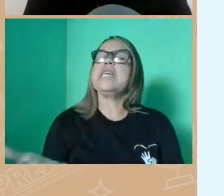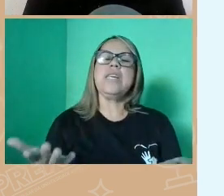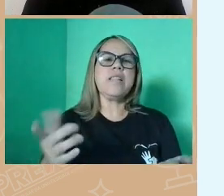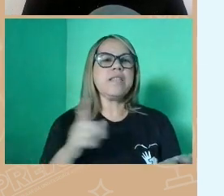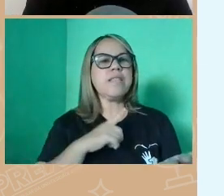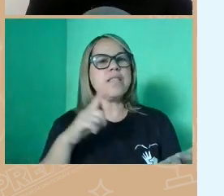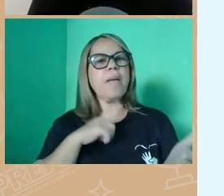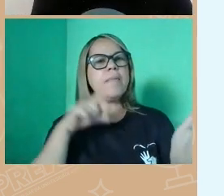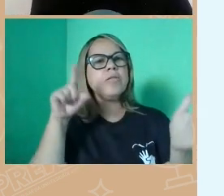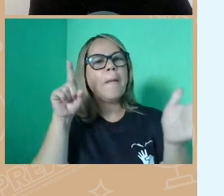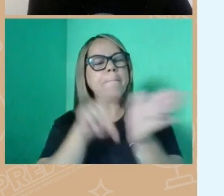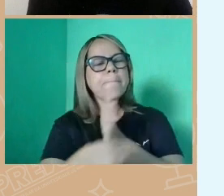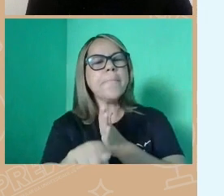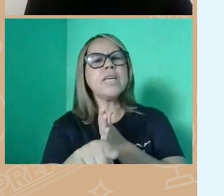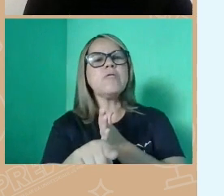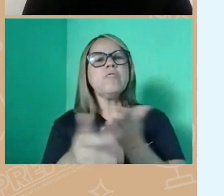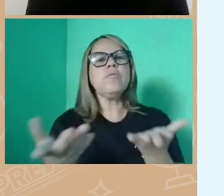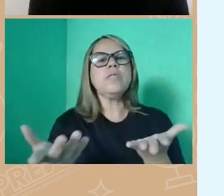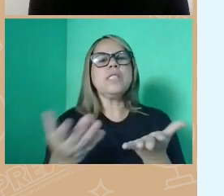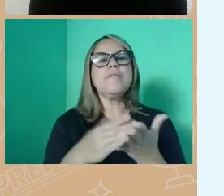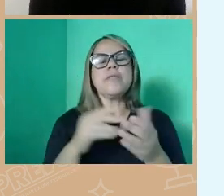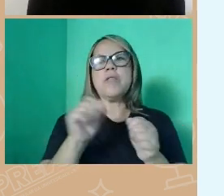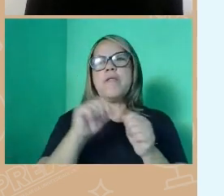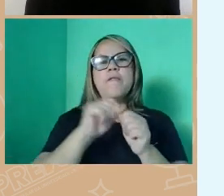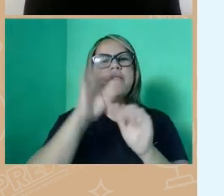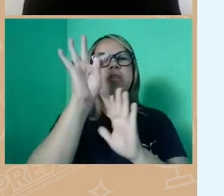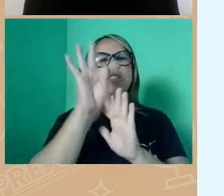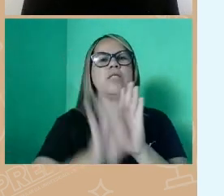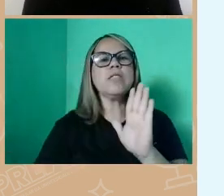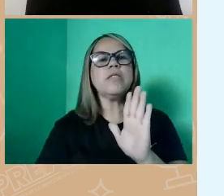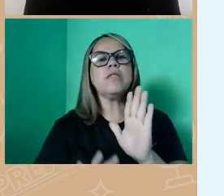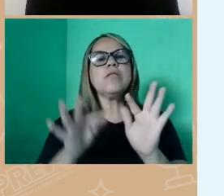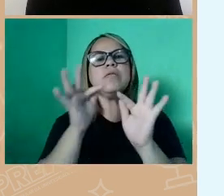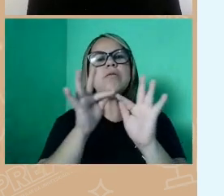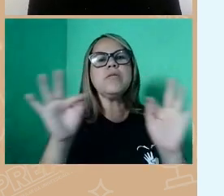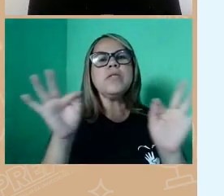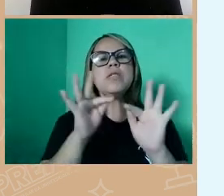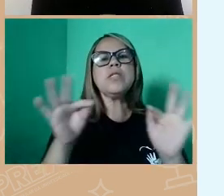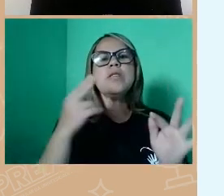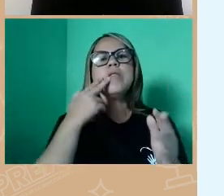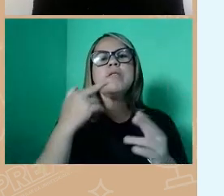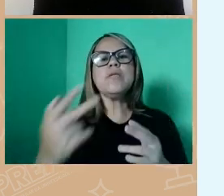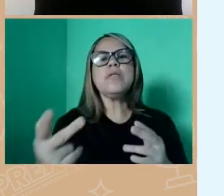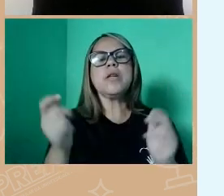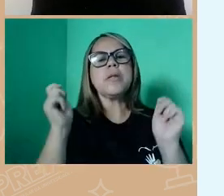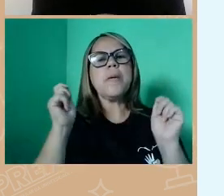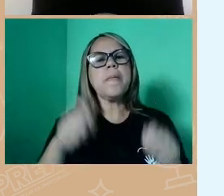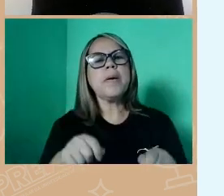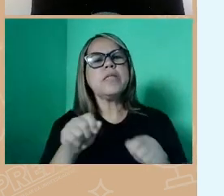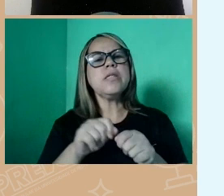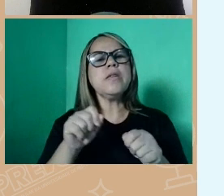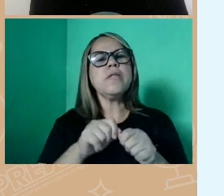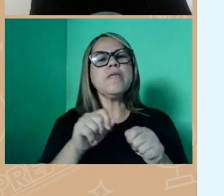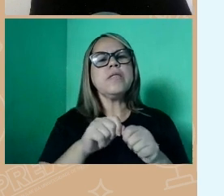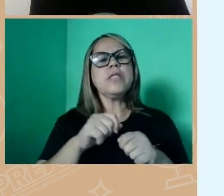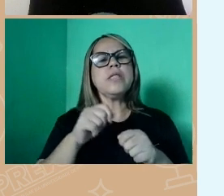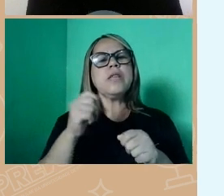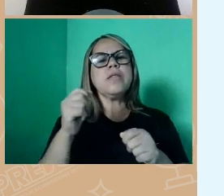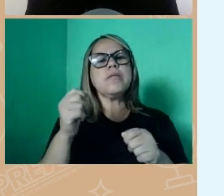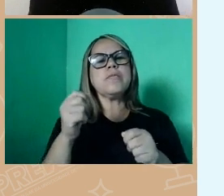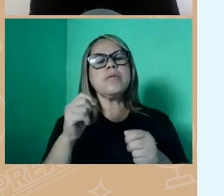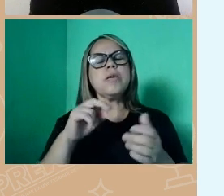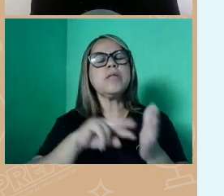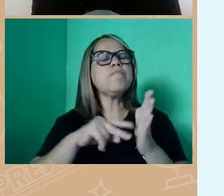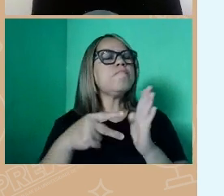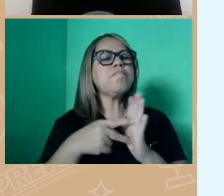a questão. Na construção de um texto, diversas são as funções da linguagem que podem ser mobilizadas na produção de sentidos,